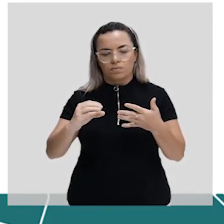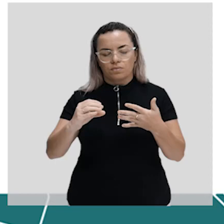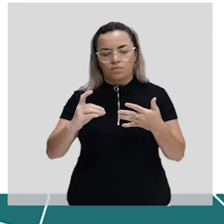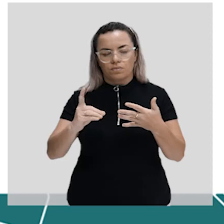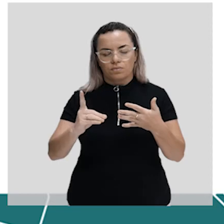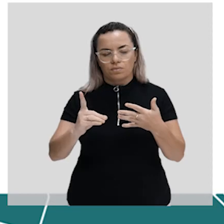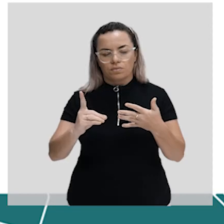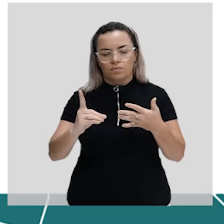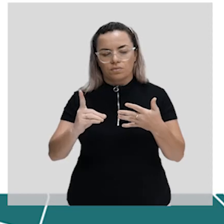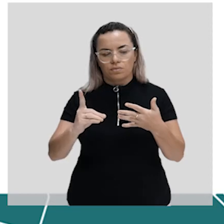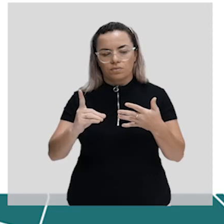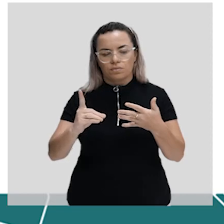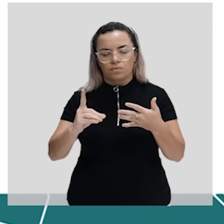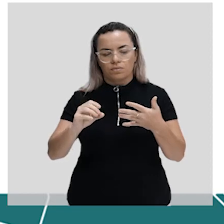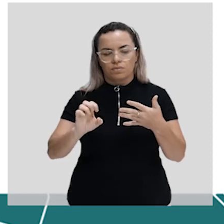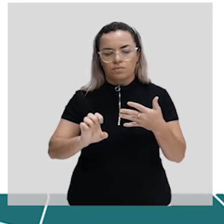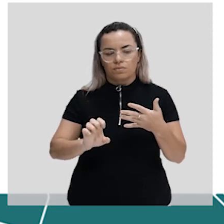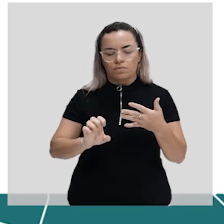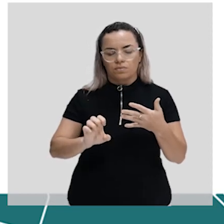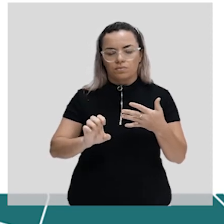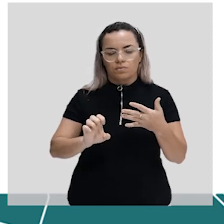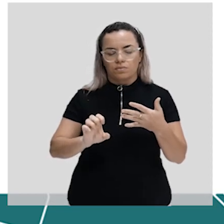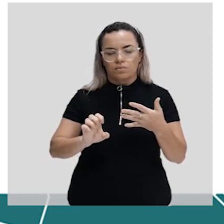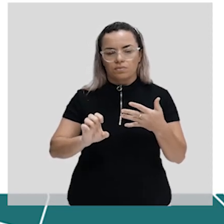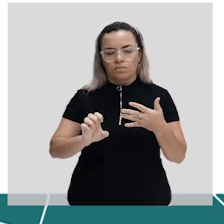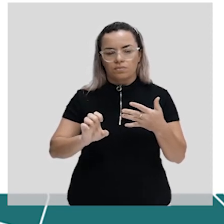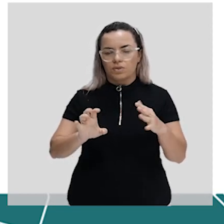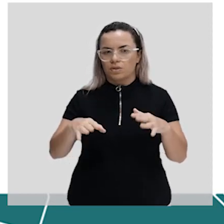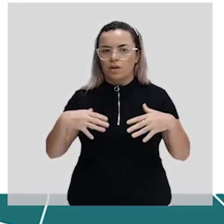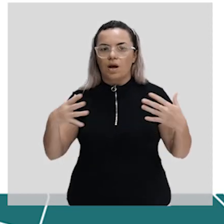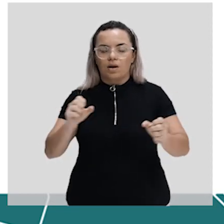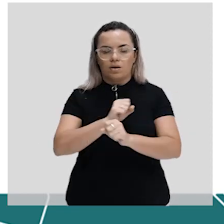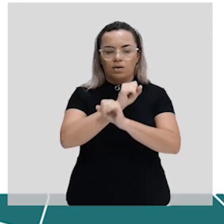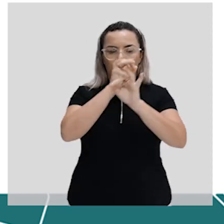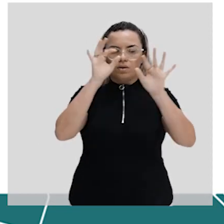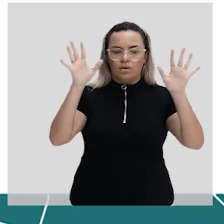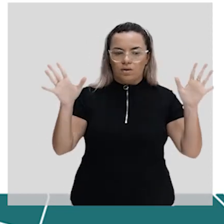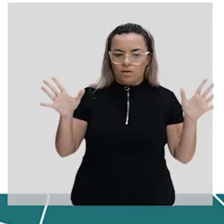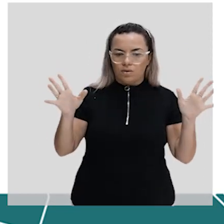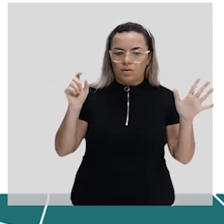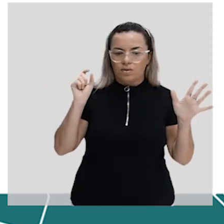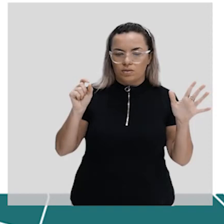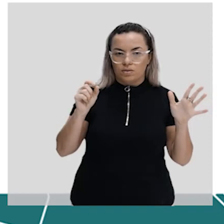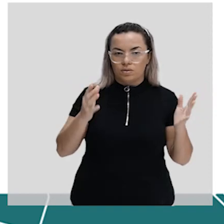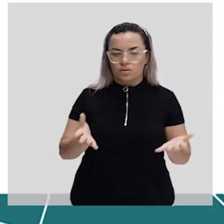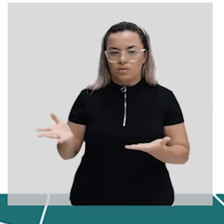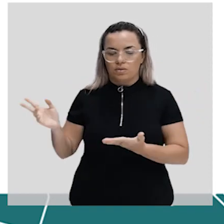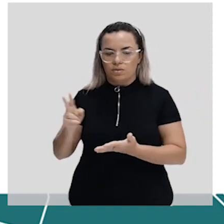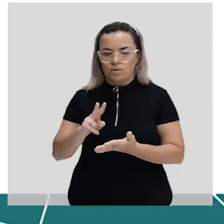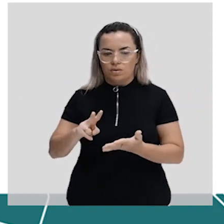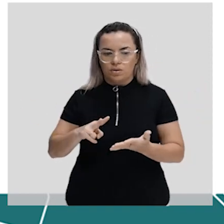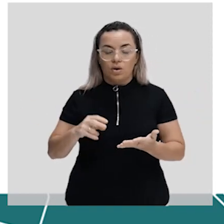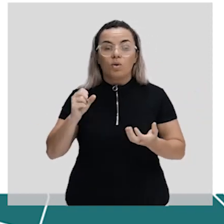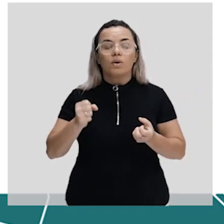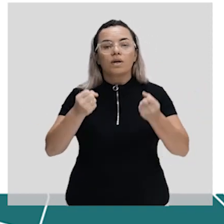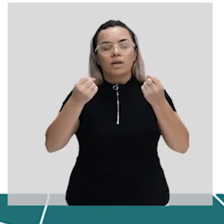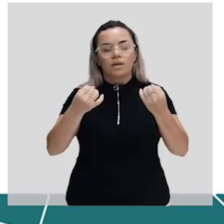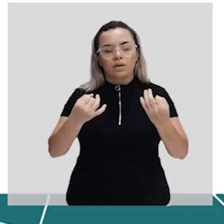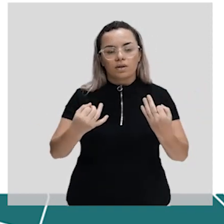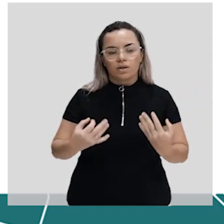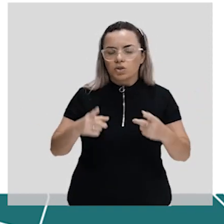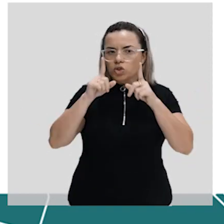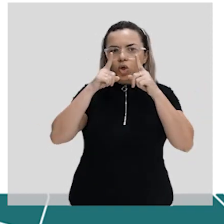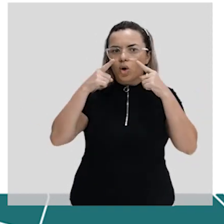amor, de uma atmosfera litúrgica ou de uma paisagem mariana. Aqui está claro, ó. Hão de chorar por ela os cinamomos,